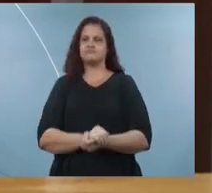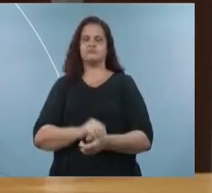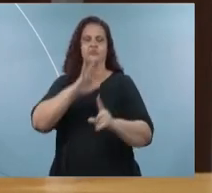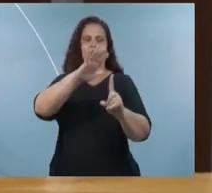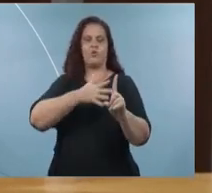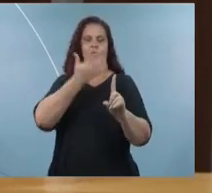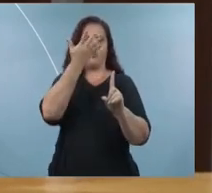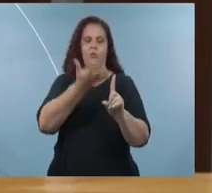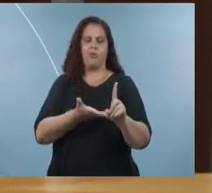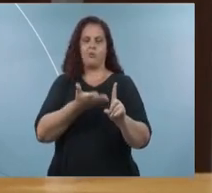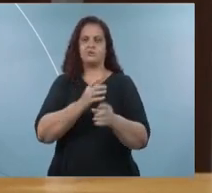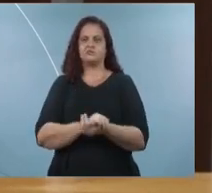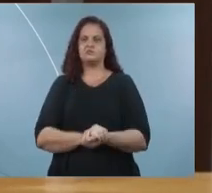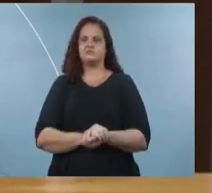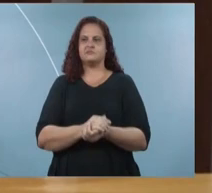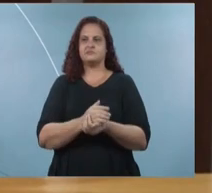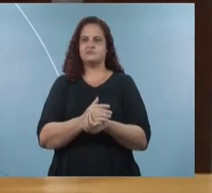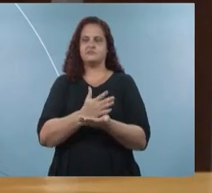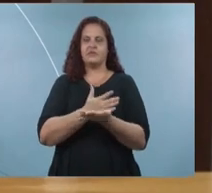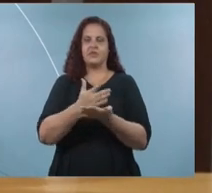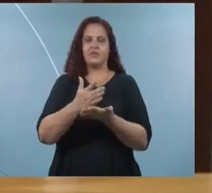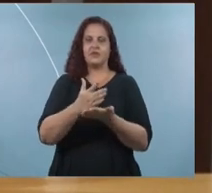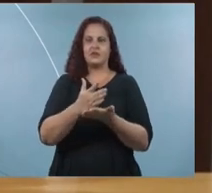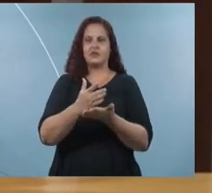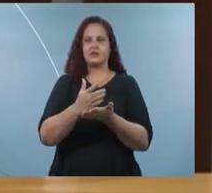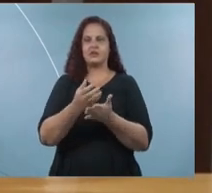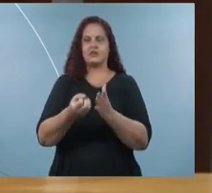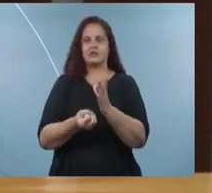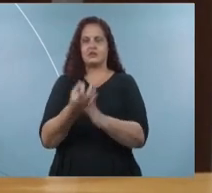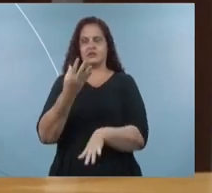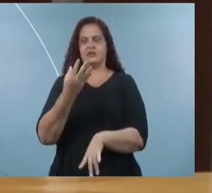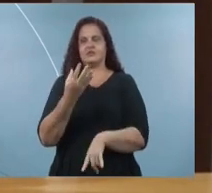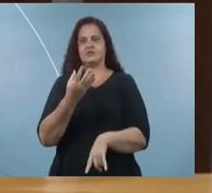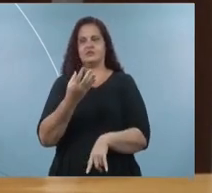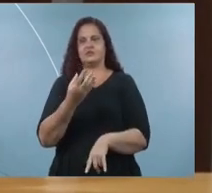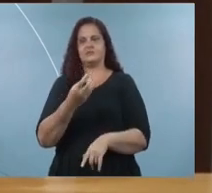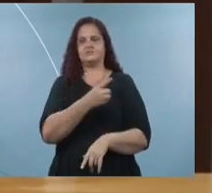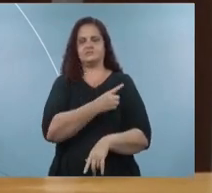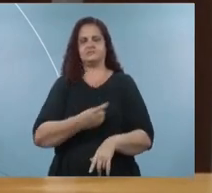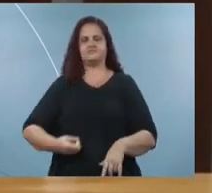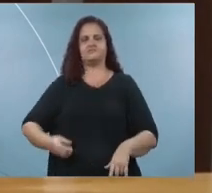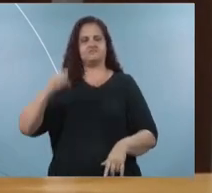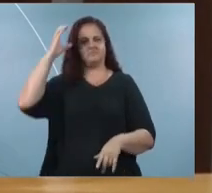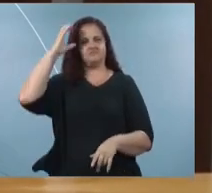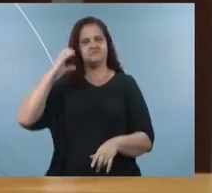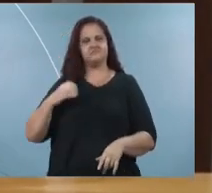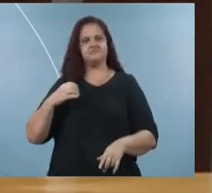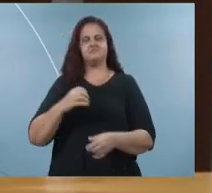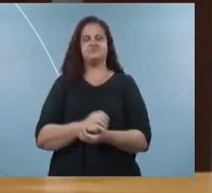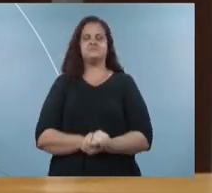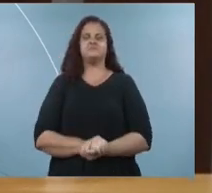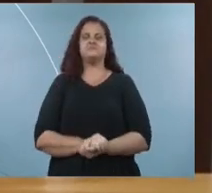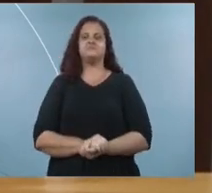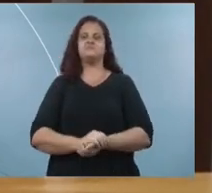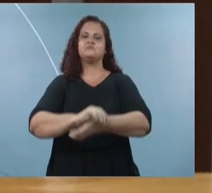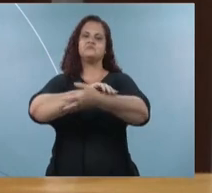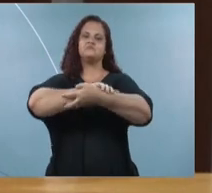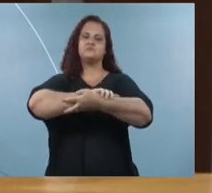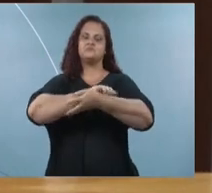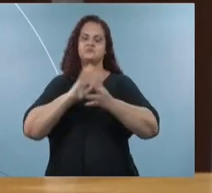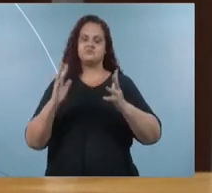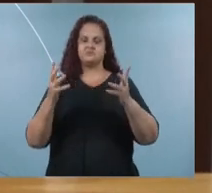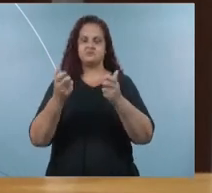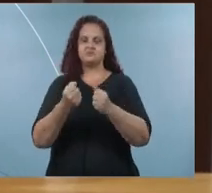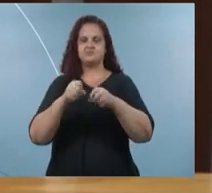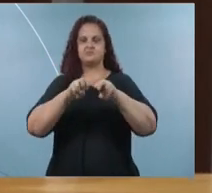homenagem de iniciativa da nossa querida colega Cristiane Dantas. Ao cumprimentar todos que